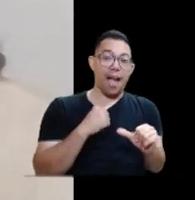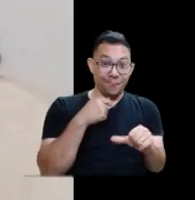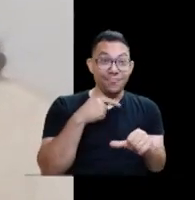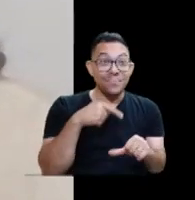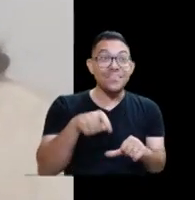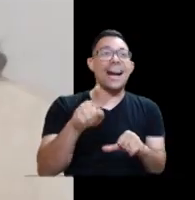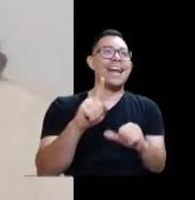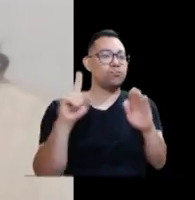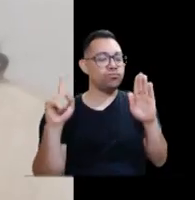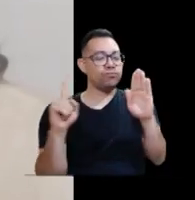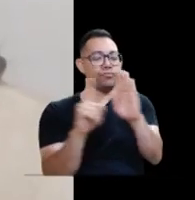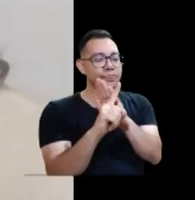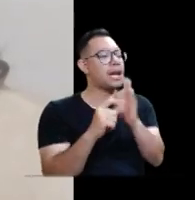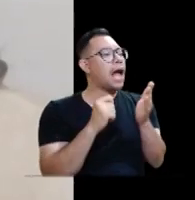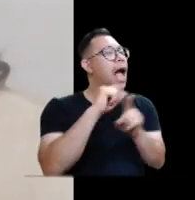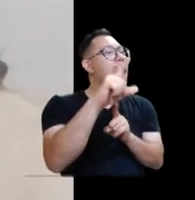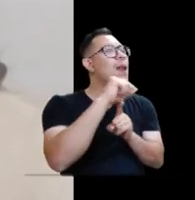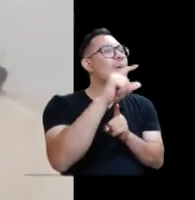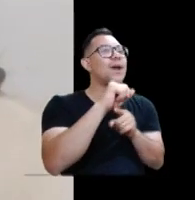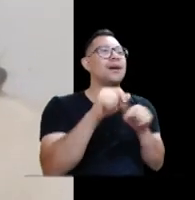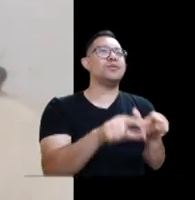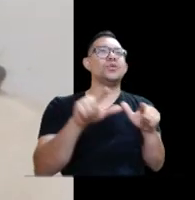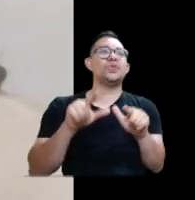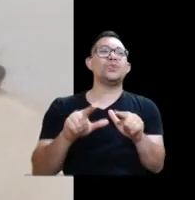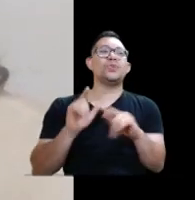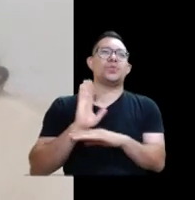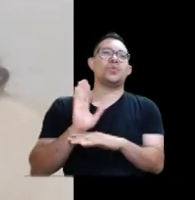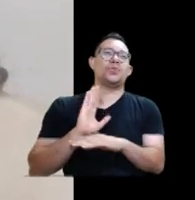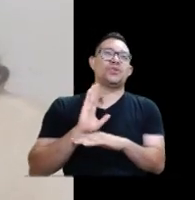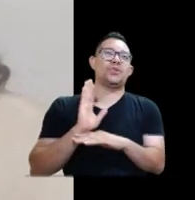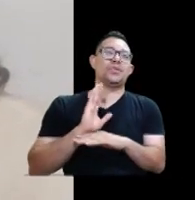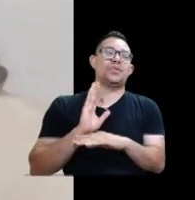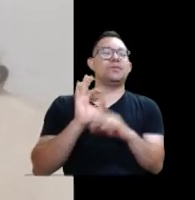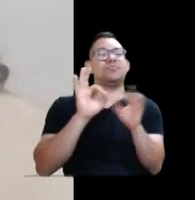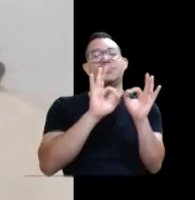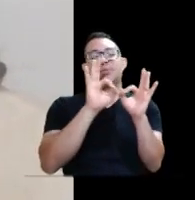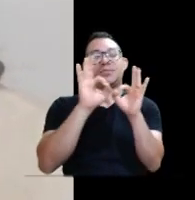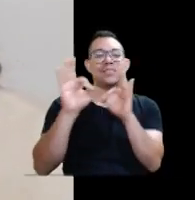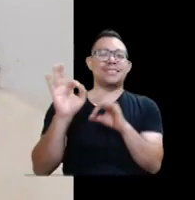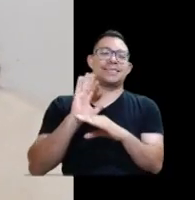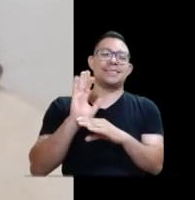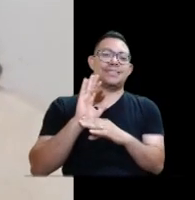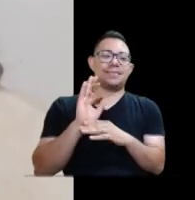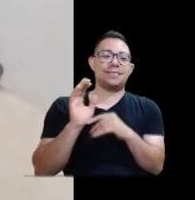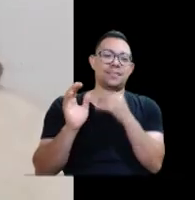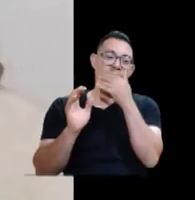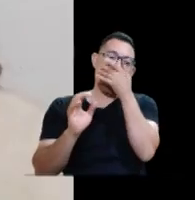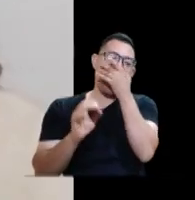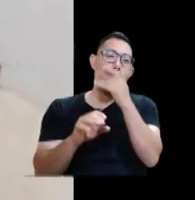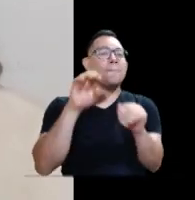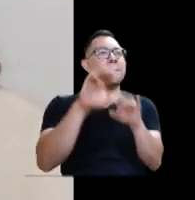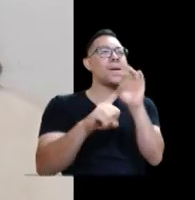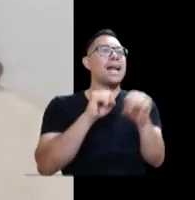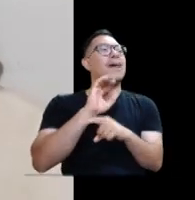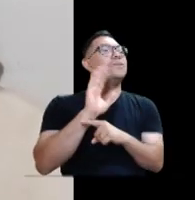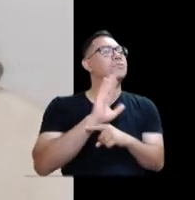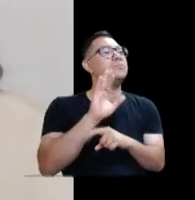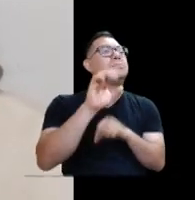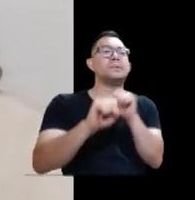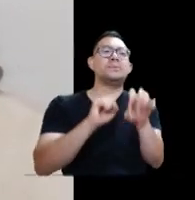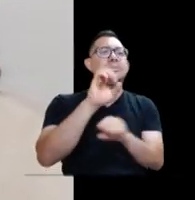que a gente não ia viajar, não dava outra, né? Ali era o local obrigatório. E